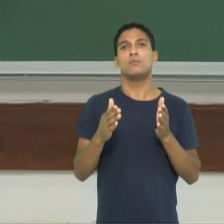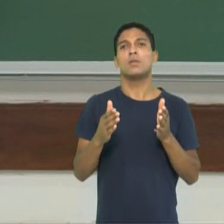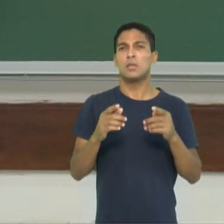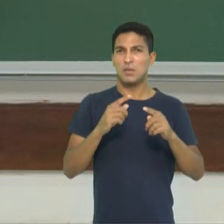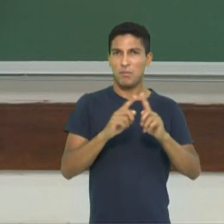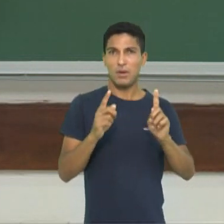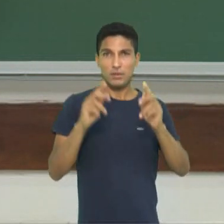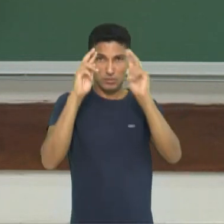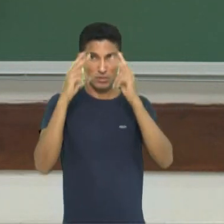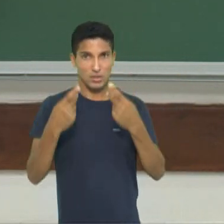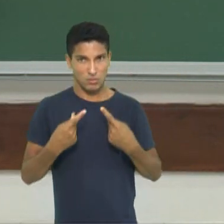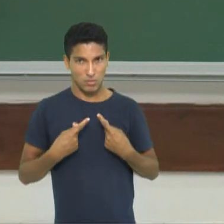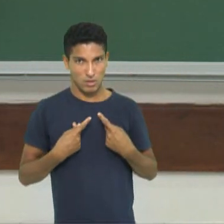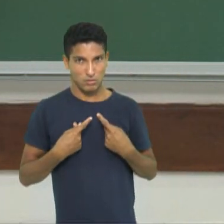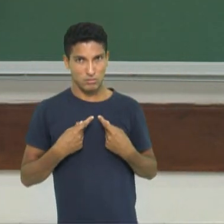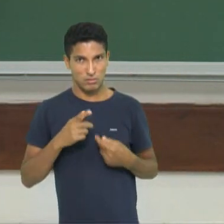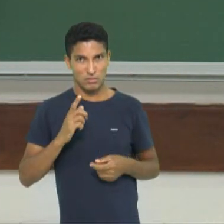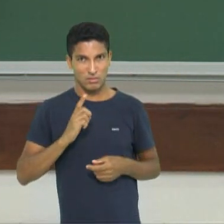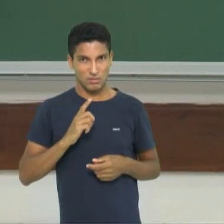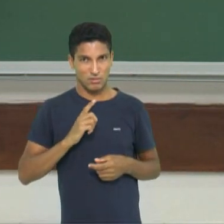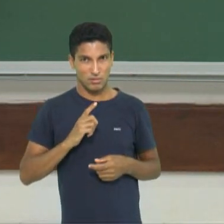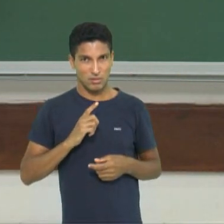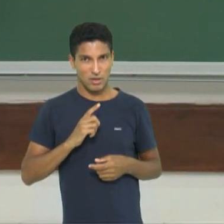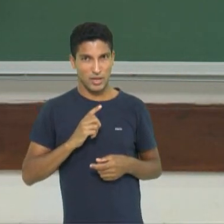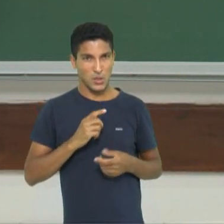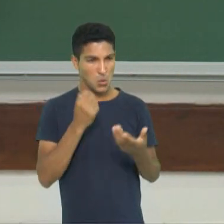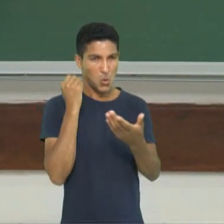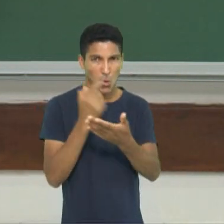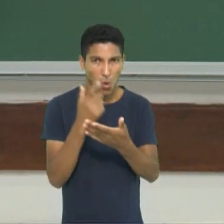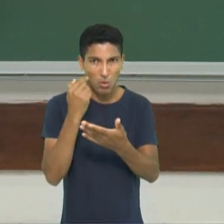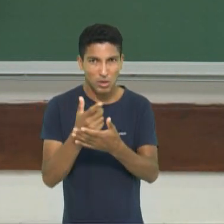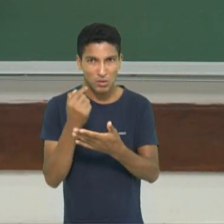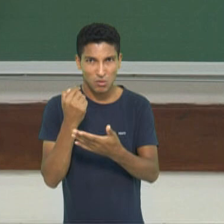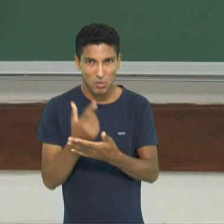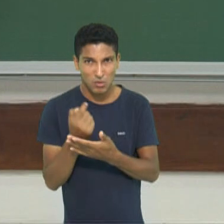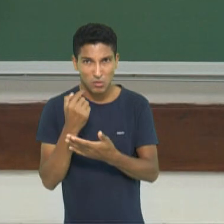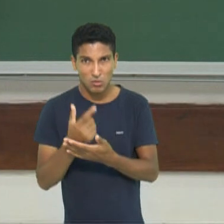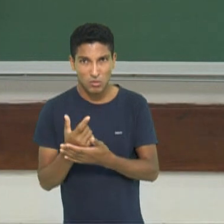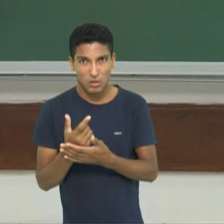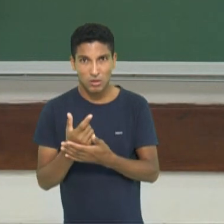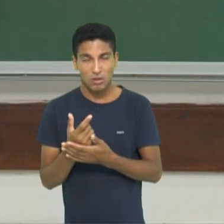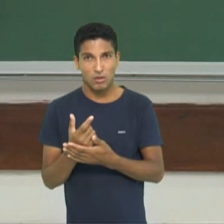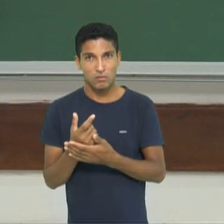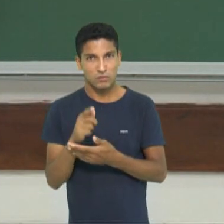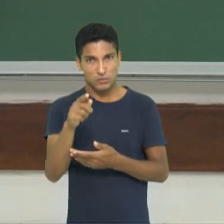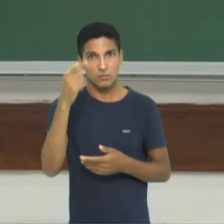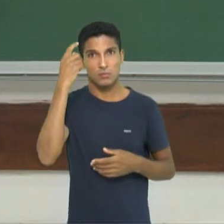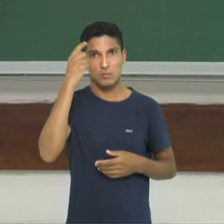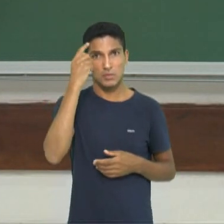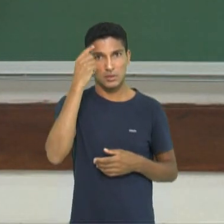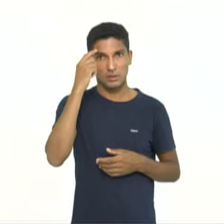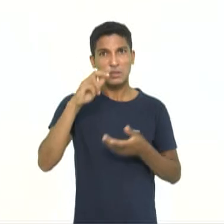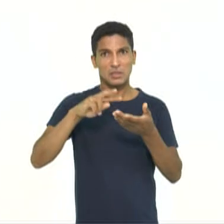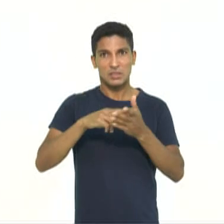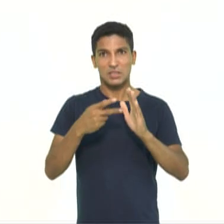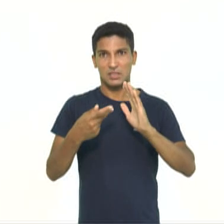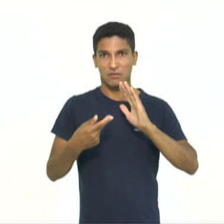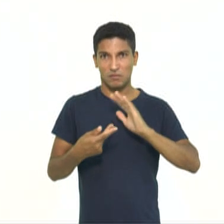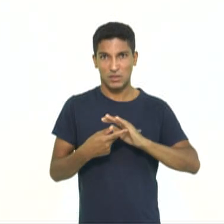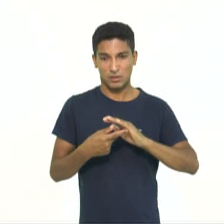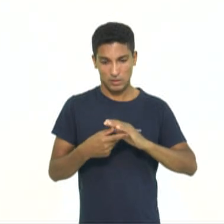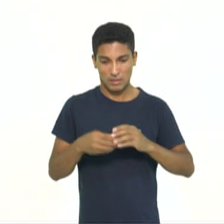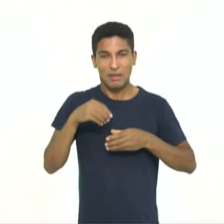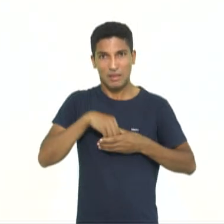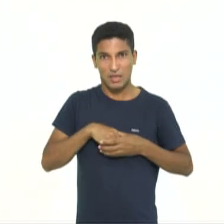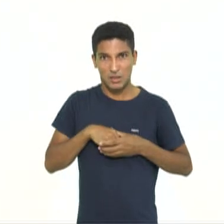ser humano? Isso é uma questão que os filósofos de Frankfurt nos ajudam a pensar. Onde está